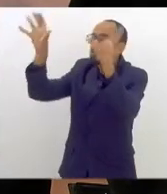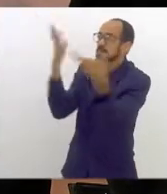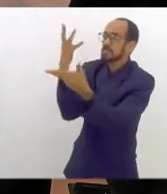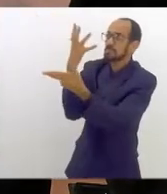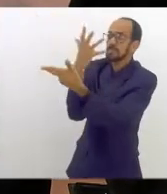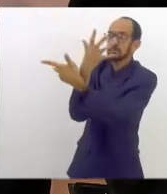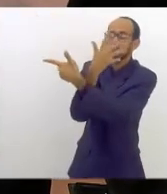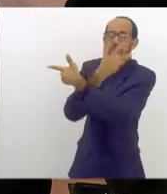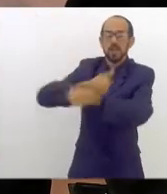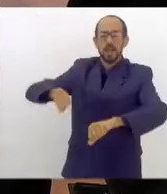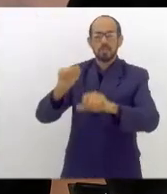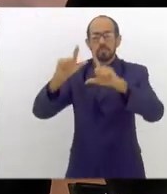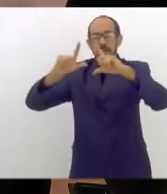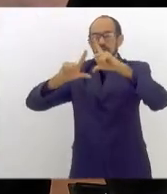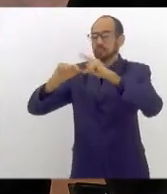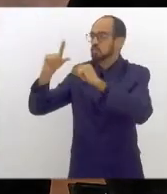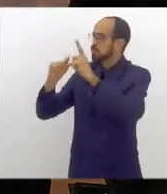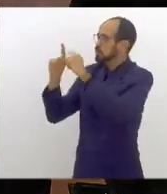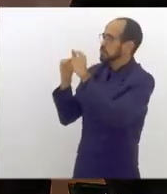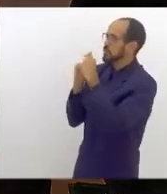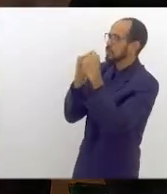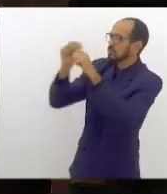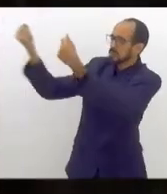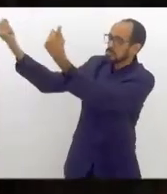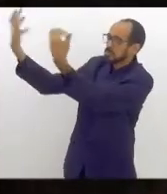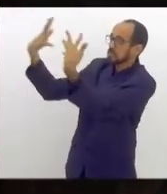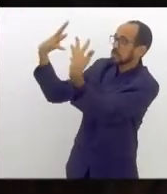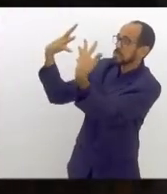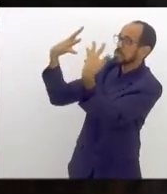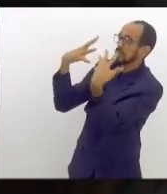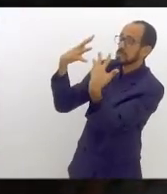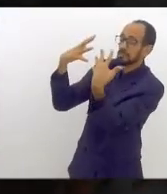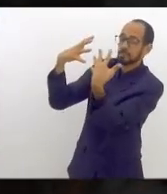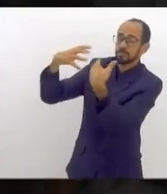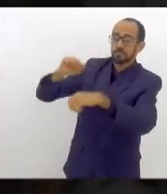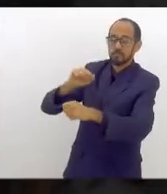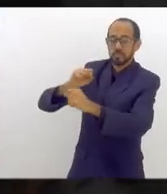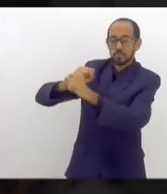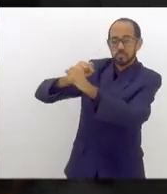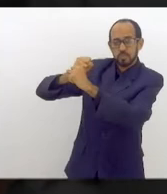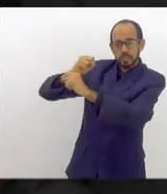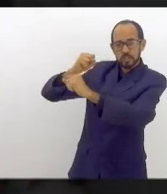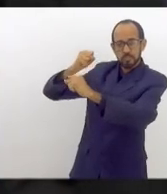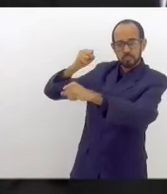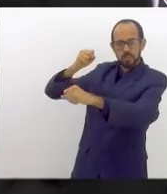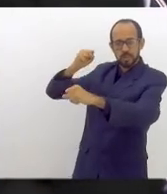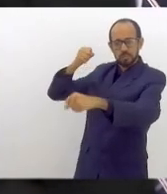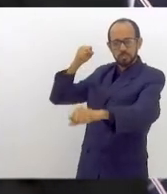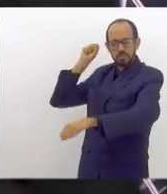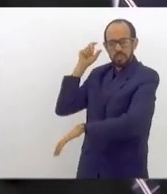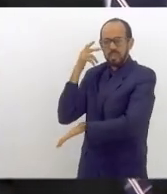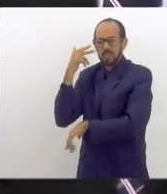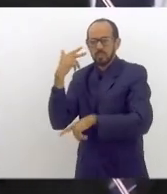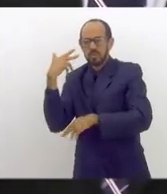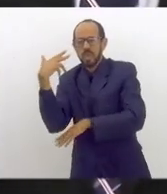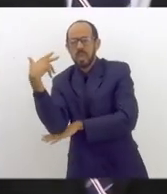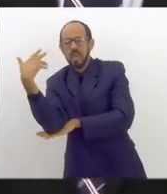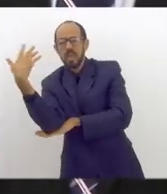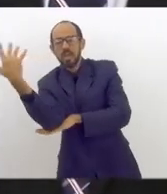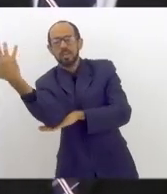límpido a imagem do Cruzeiro resplandece Gigante pela própria